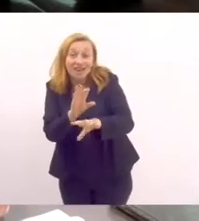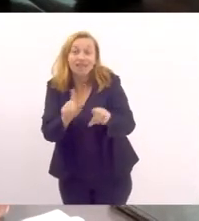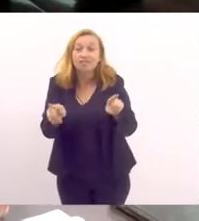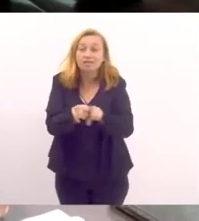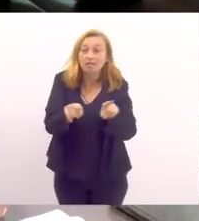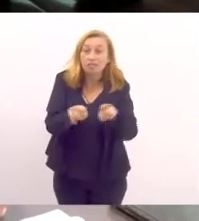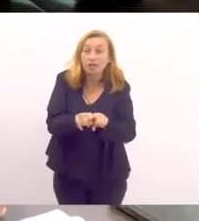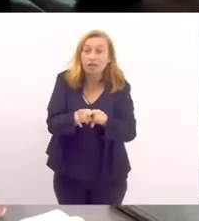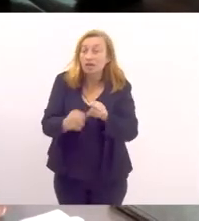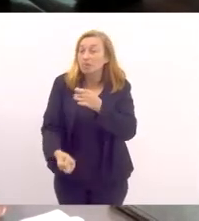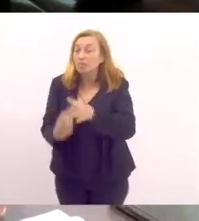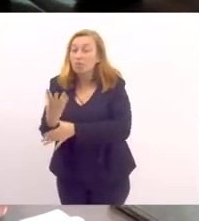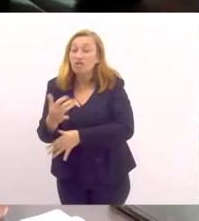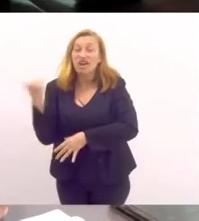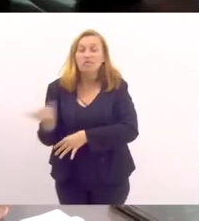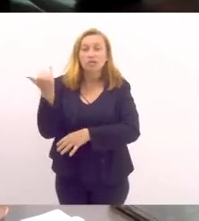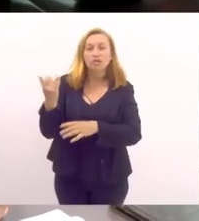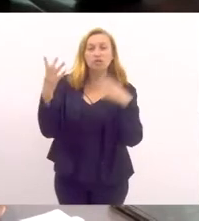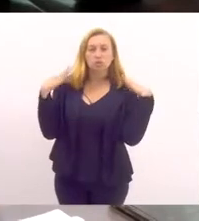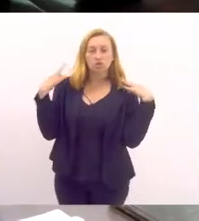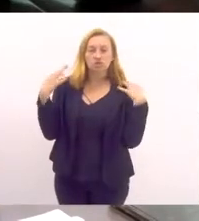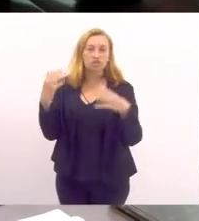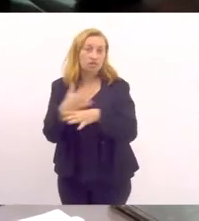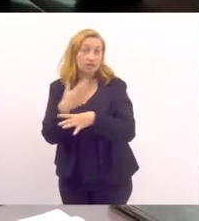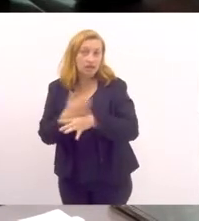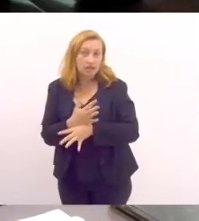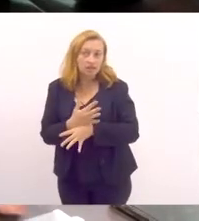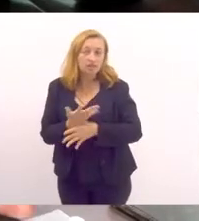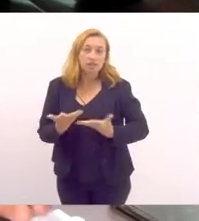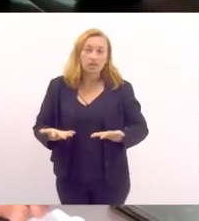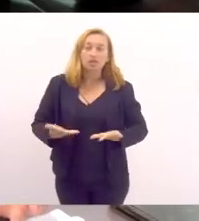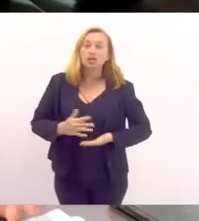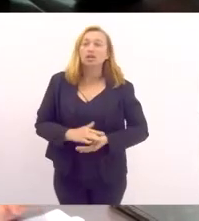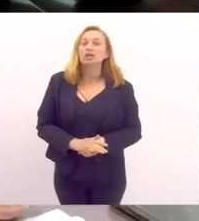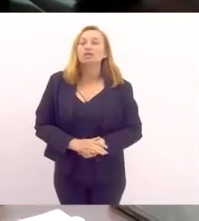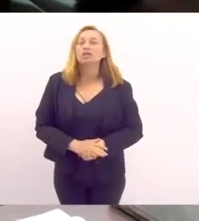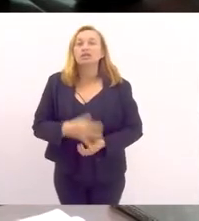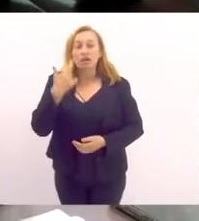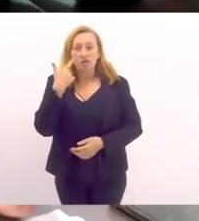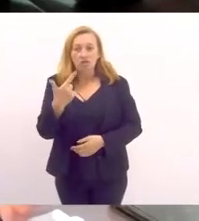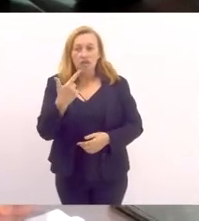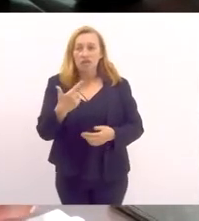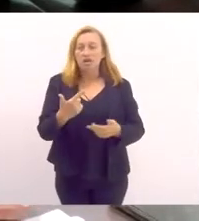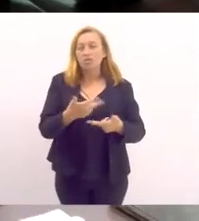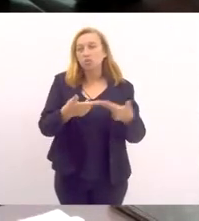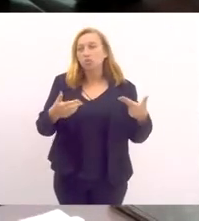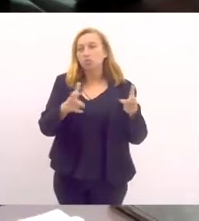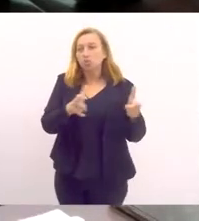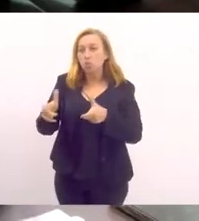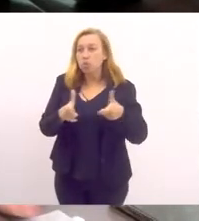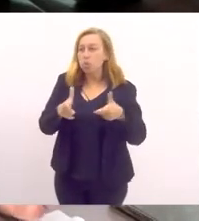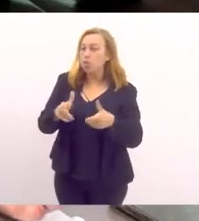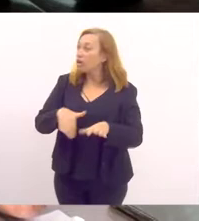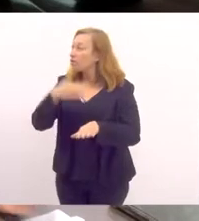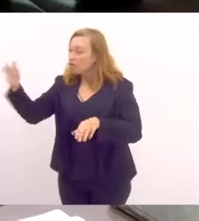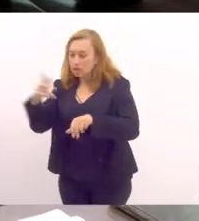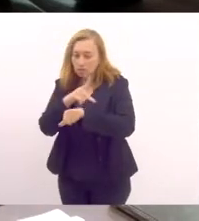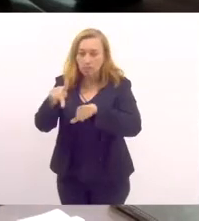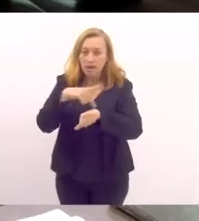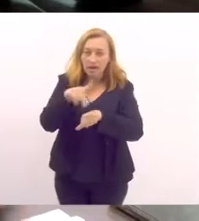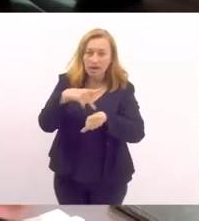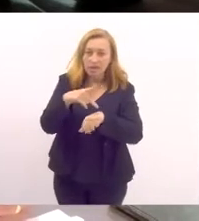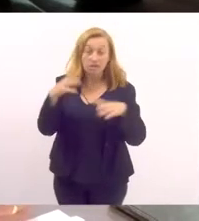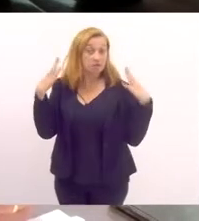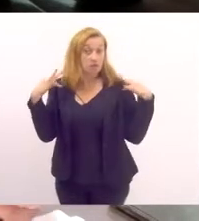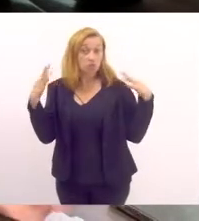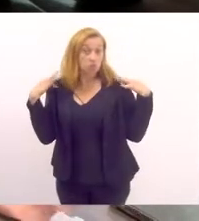a importância do turismo na sociedade. Você vê em alguns destinos aí no exterior que isso é muito arraigado. Quer dizer, o